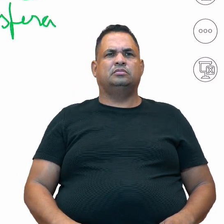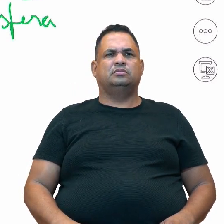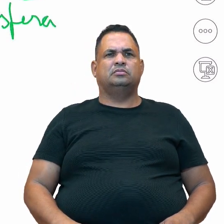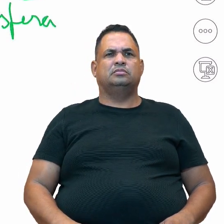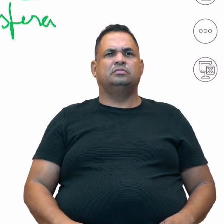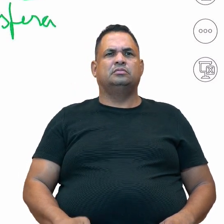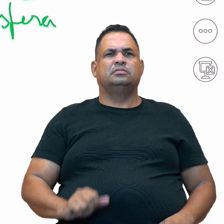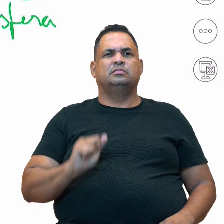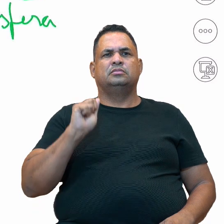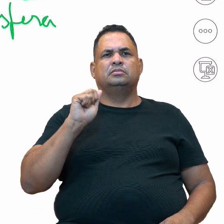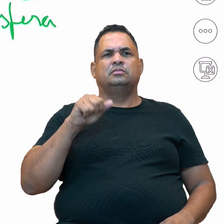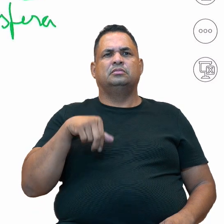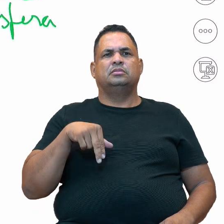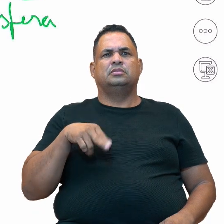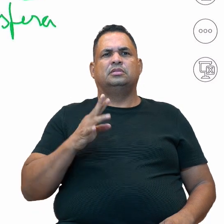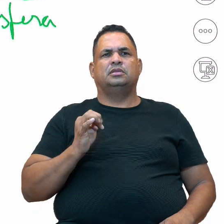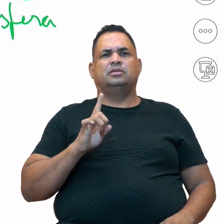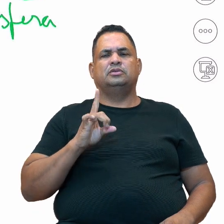anterozoides.